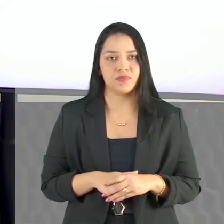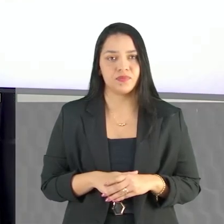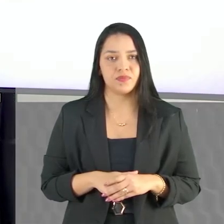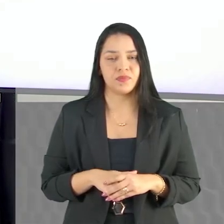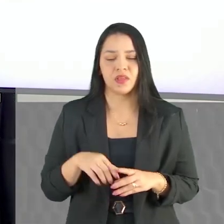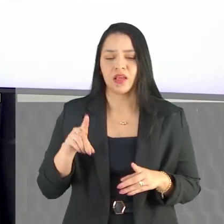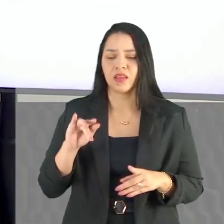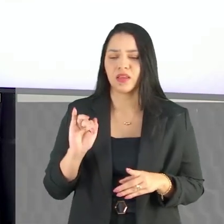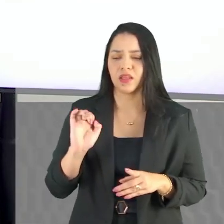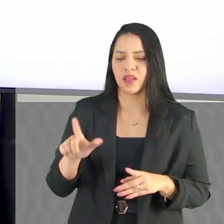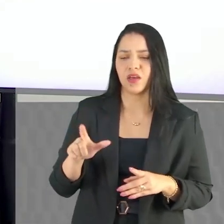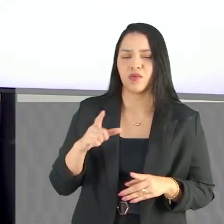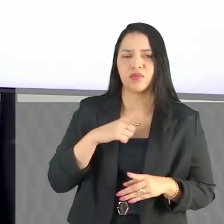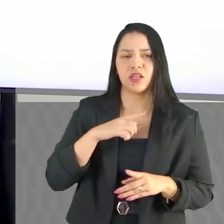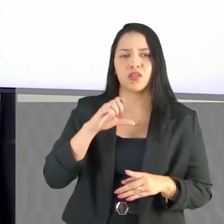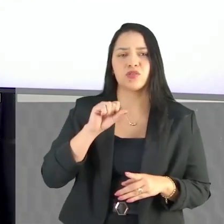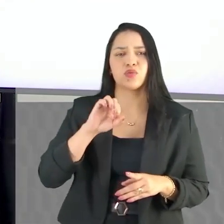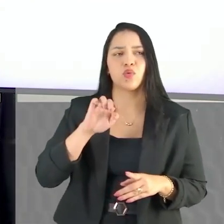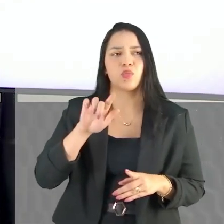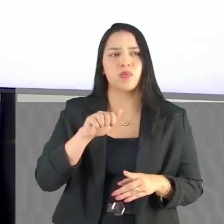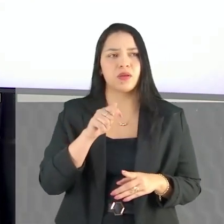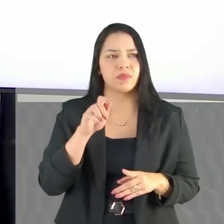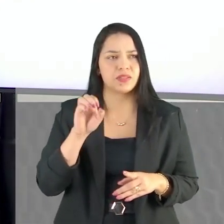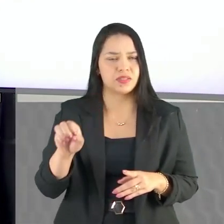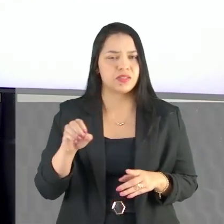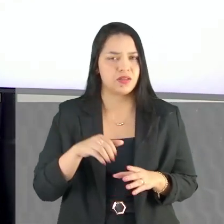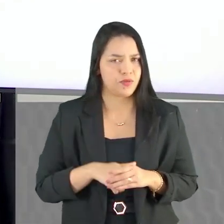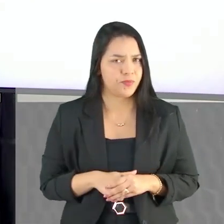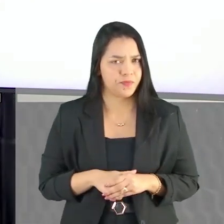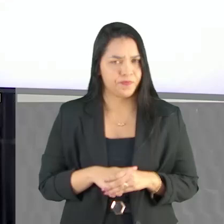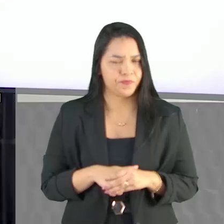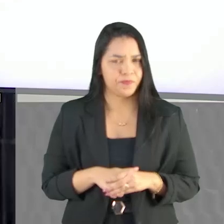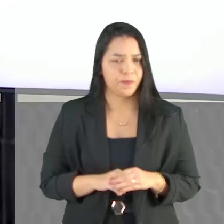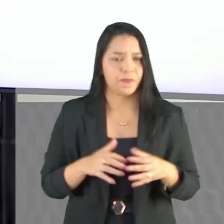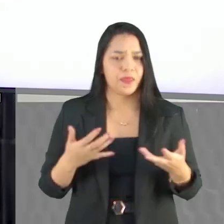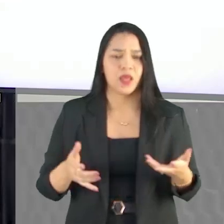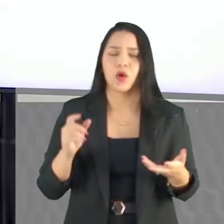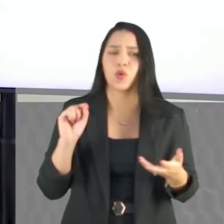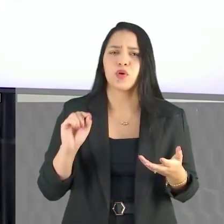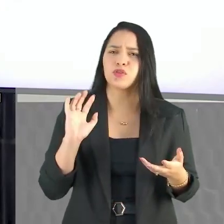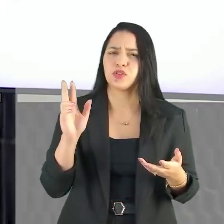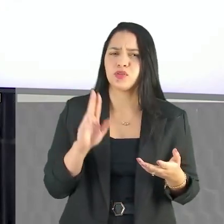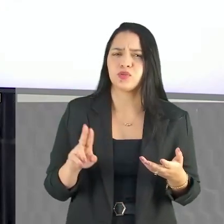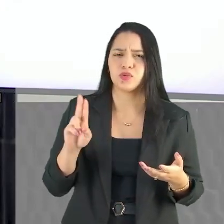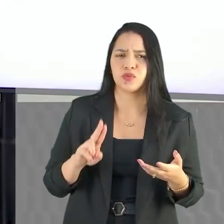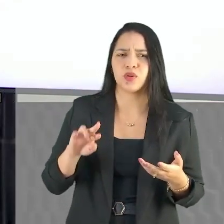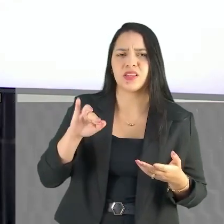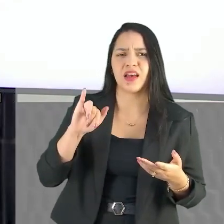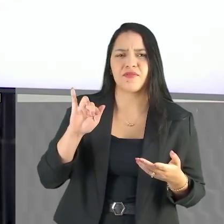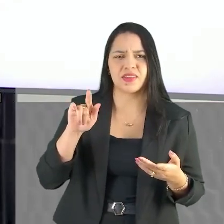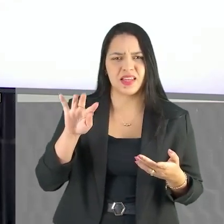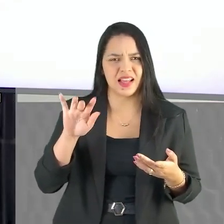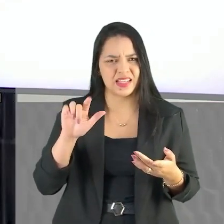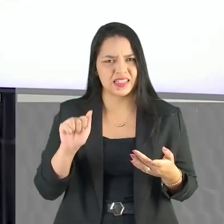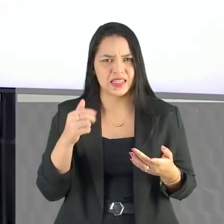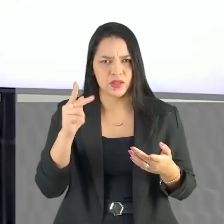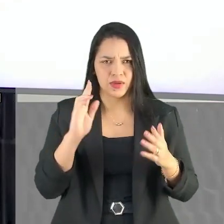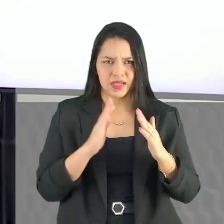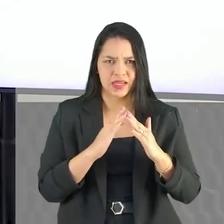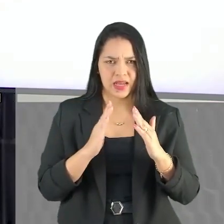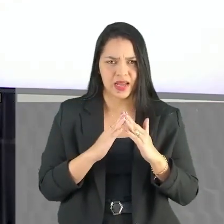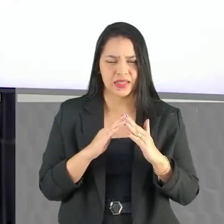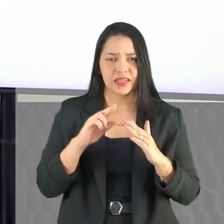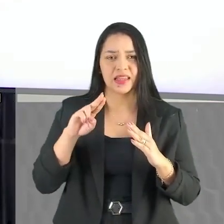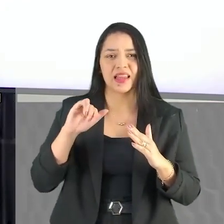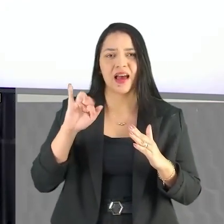Daniel, sublimação. Pessoal, sublimação. Tu já usou alguma vez naftalina na tua casa?